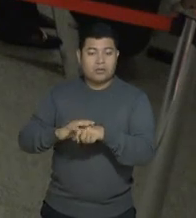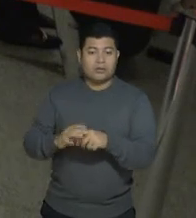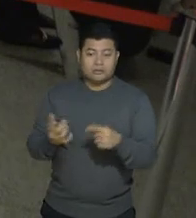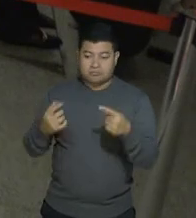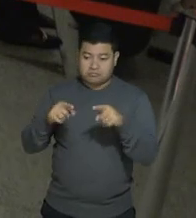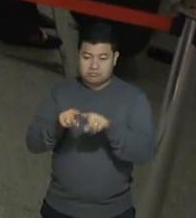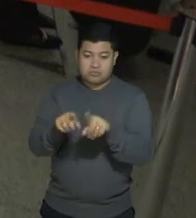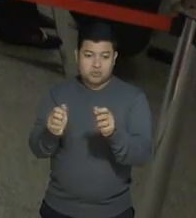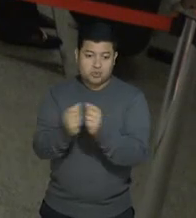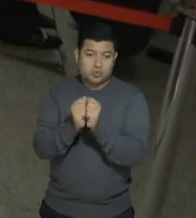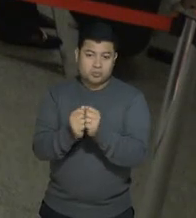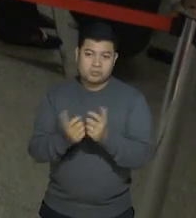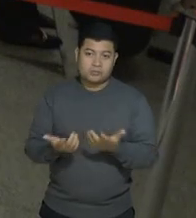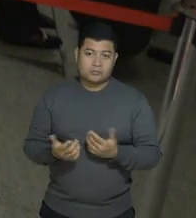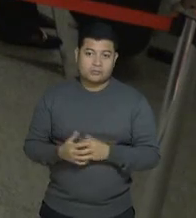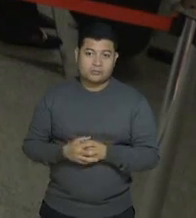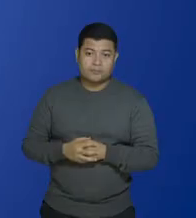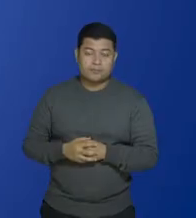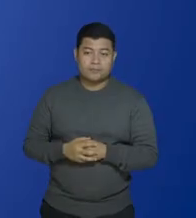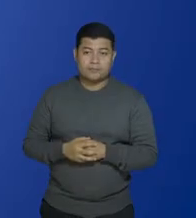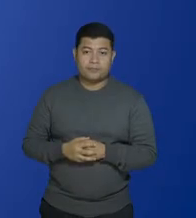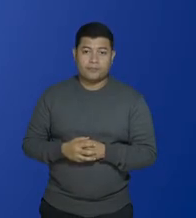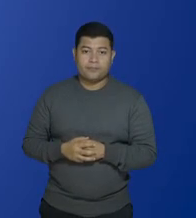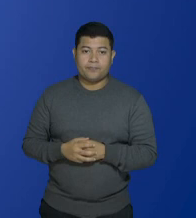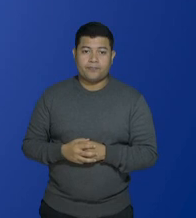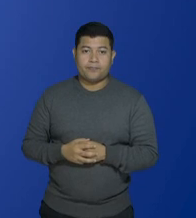Deixa eu ver agora.